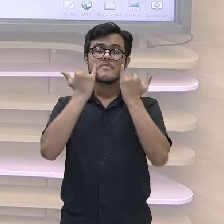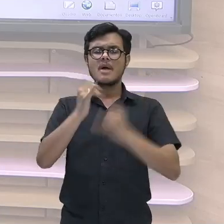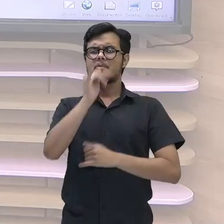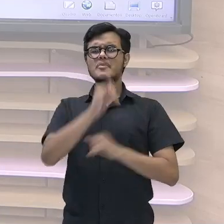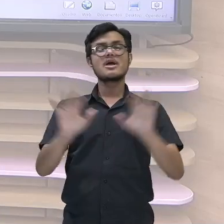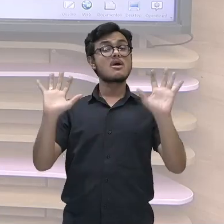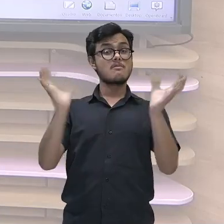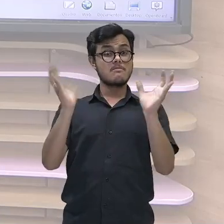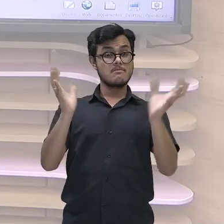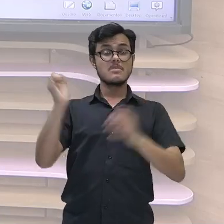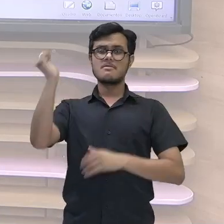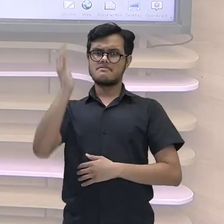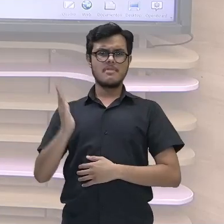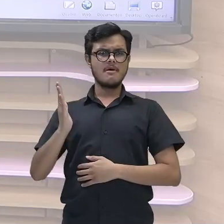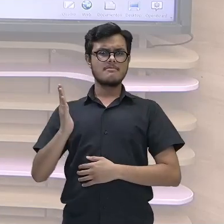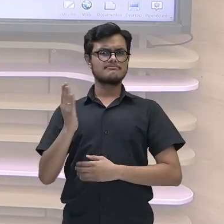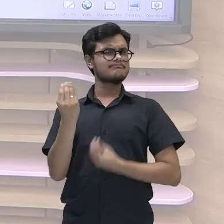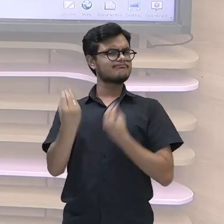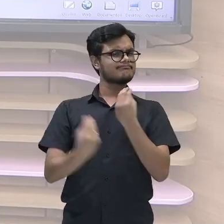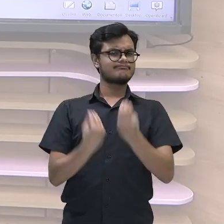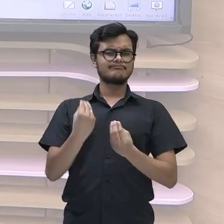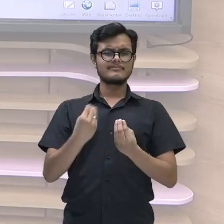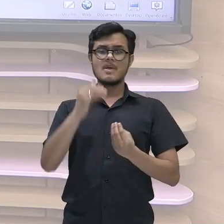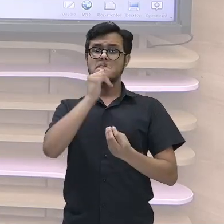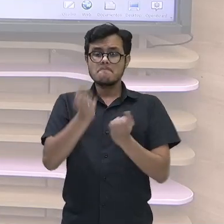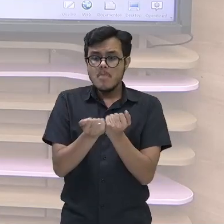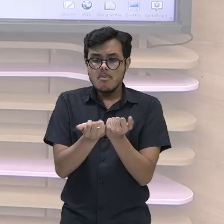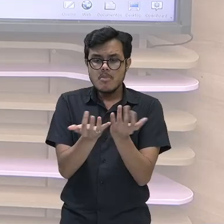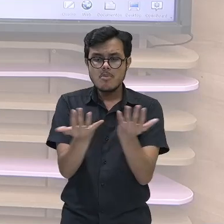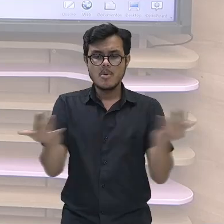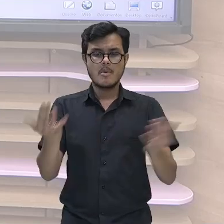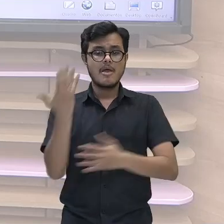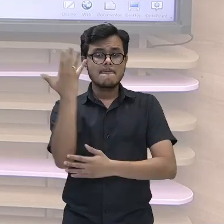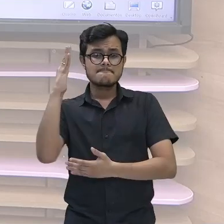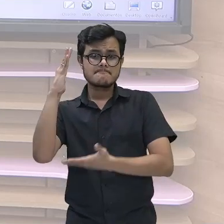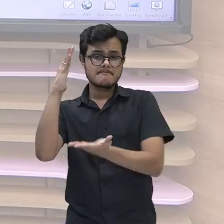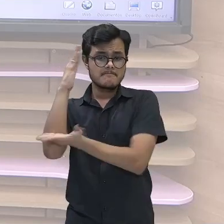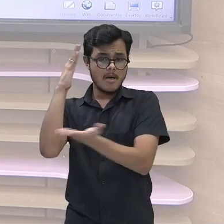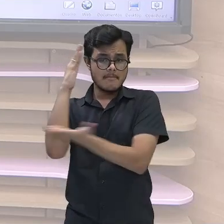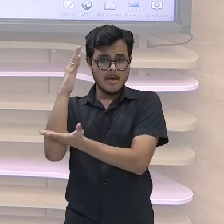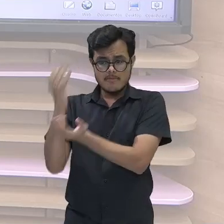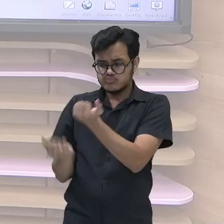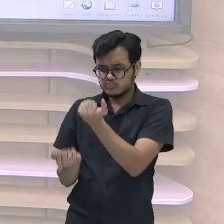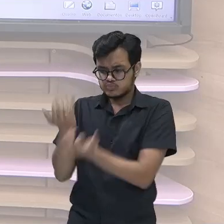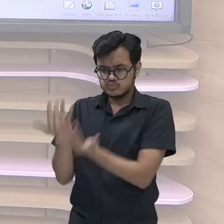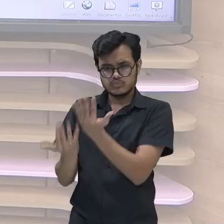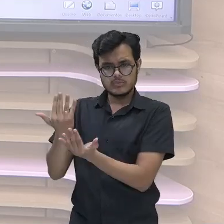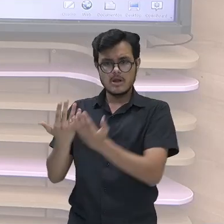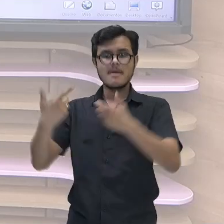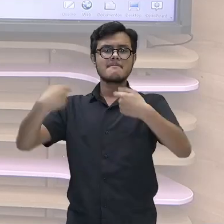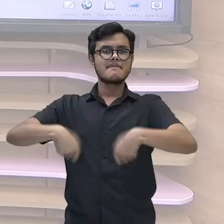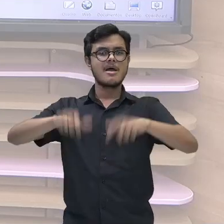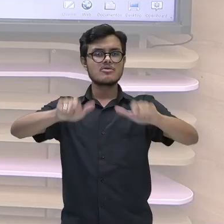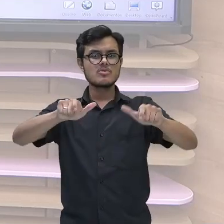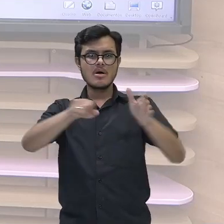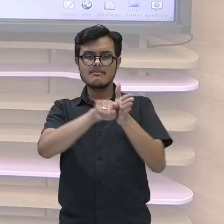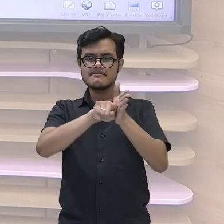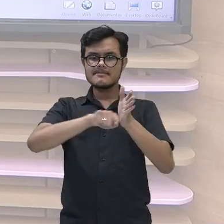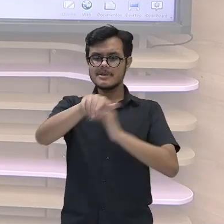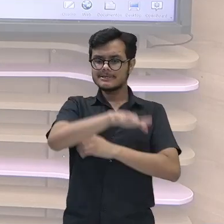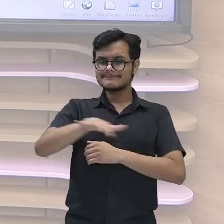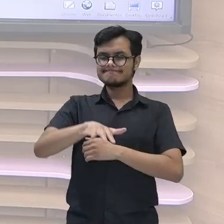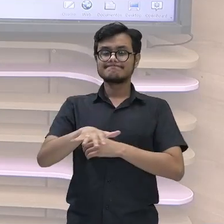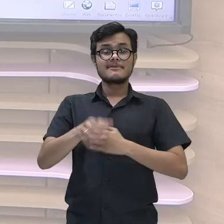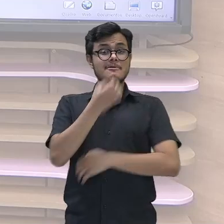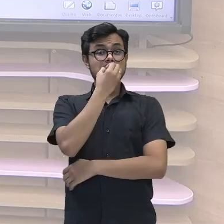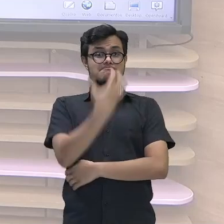do Brasil, sobre a vegetação, desmatamento, queimadas, você precisa ter uma fonte confiável, né? A gente